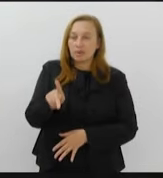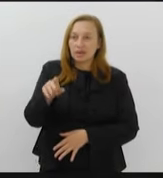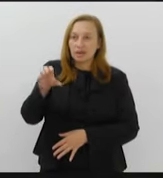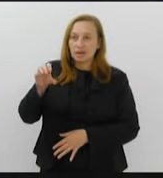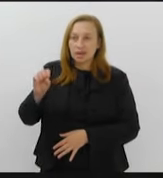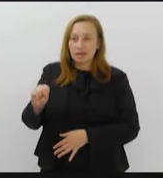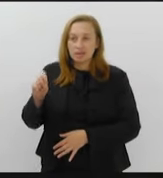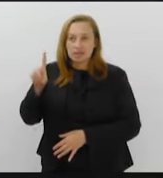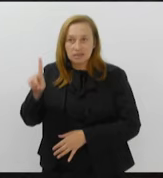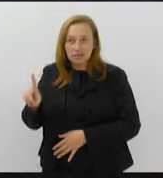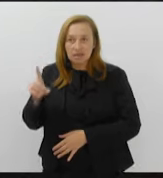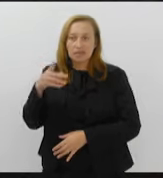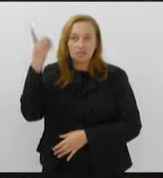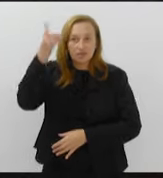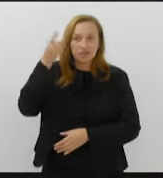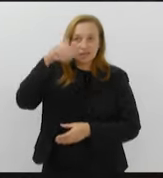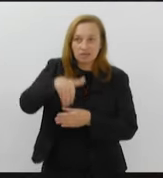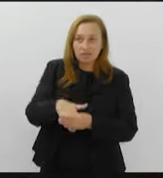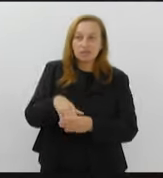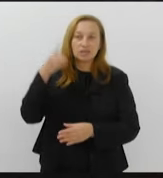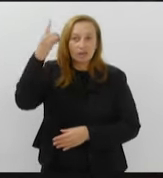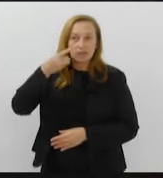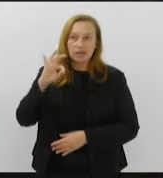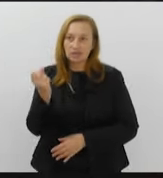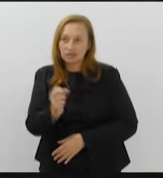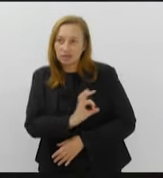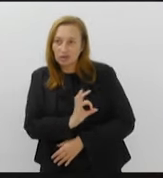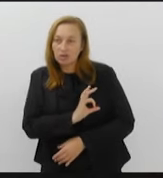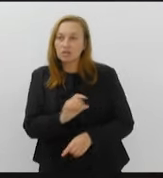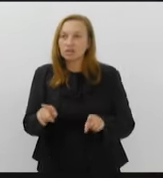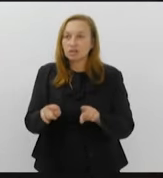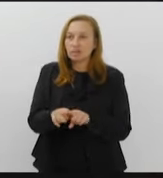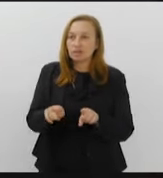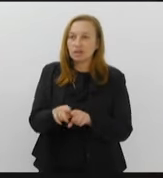Paulo, votando deputada Marta Rocha e deputada Zeidan.